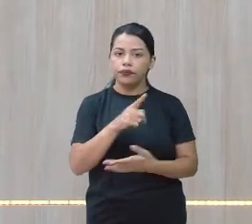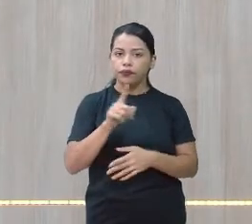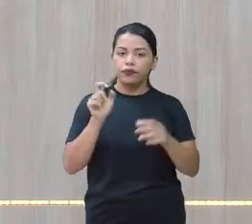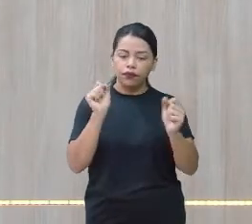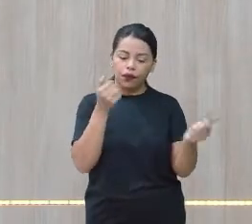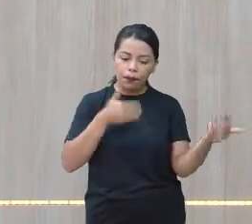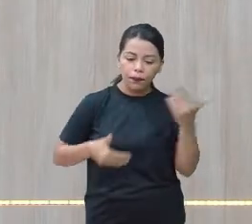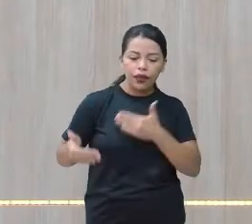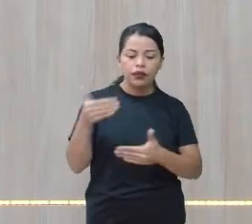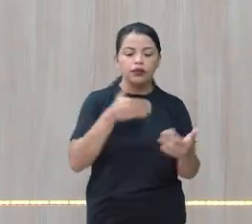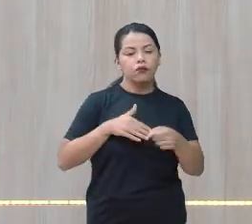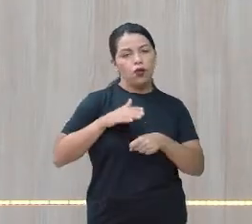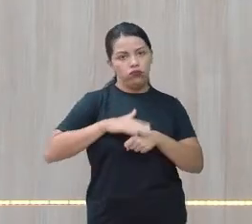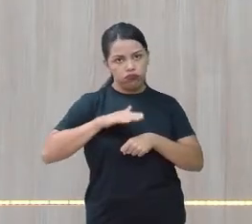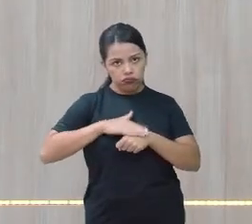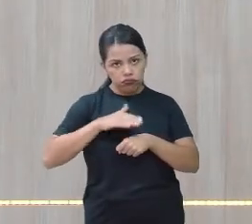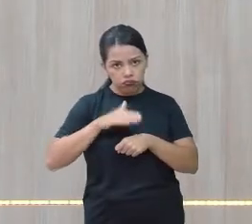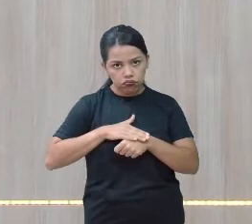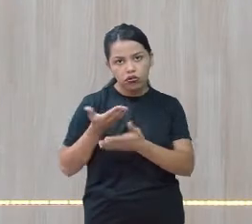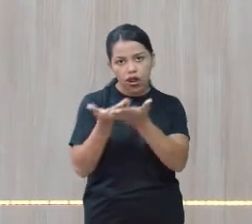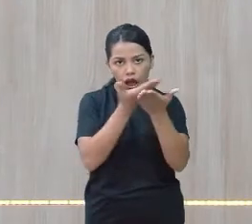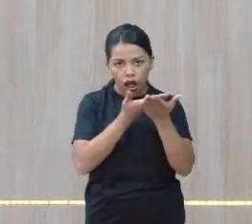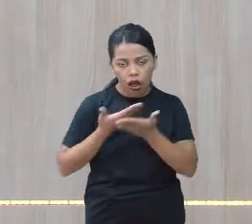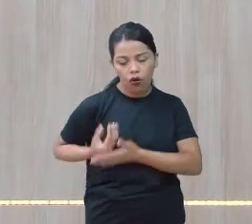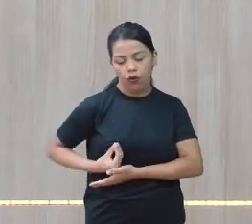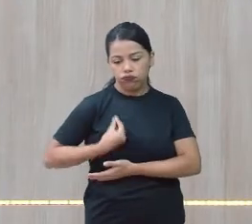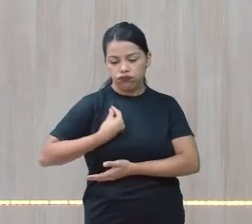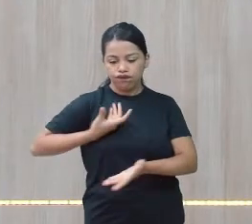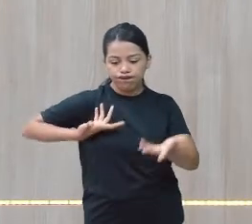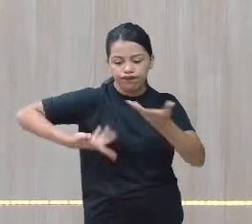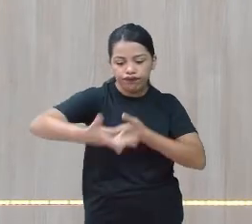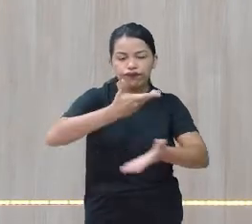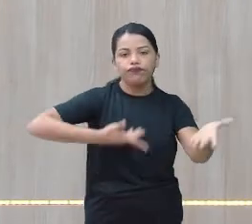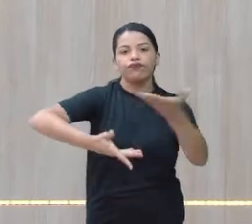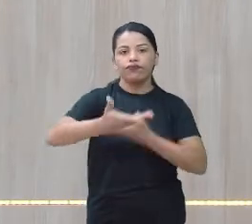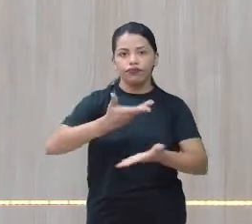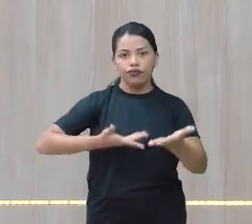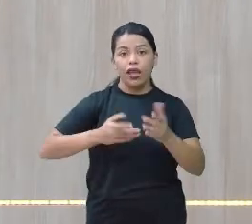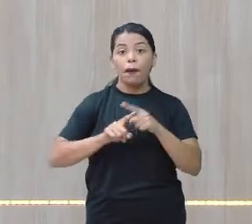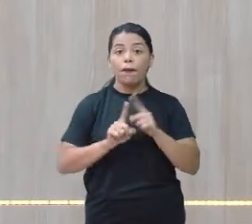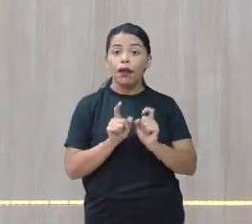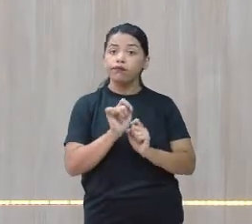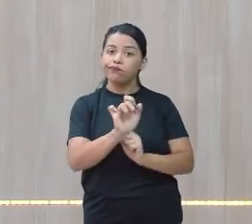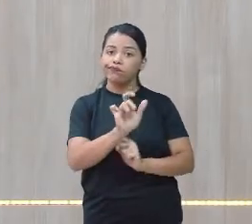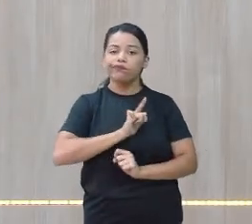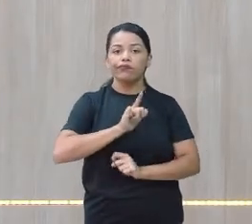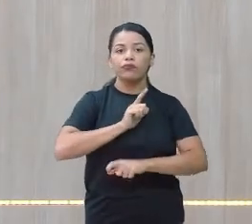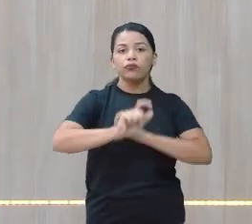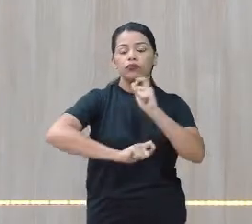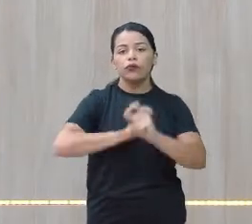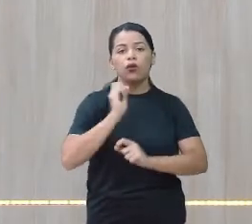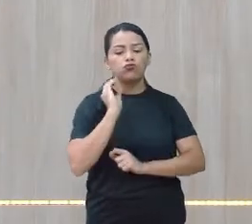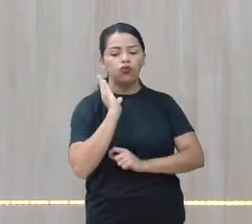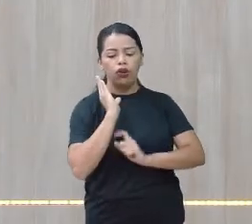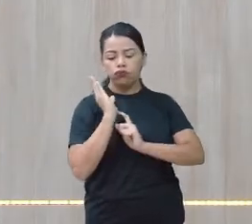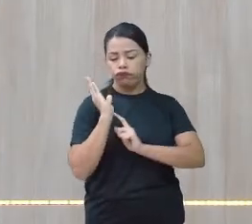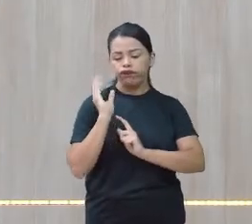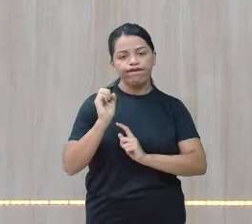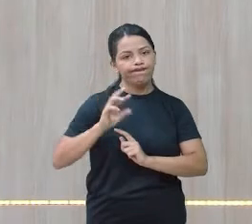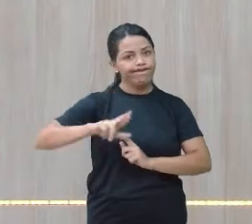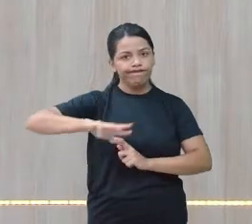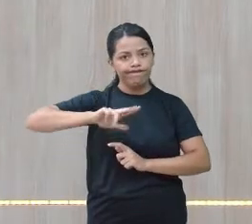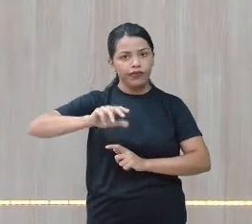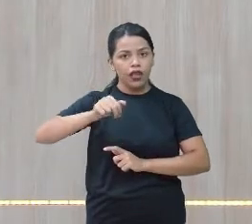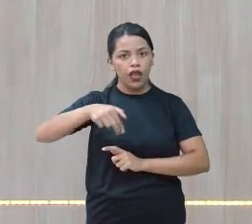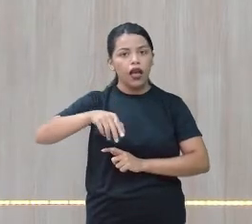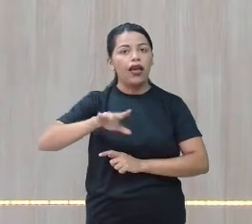aí ativamente das aulas, interagindo ao vivo aqui conosco, tá? Mas se você tem o celular, não é o Android,